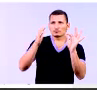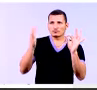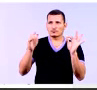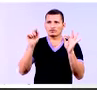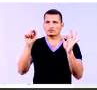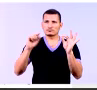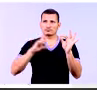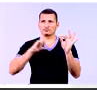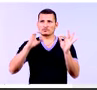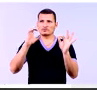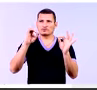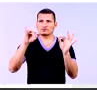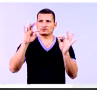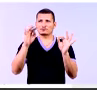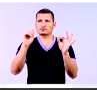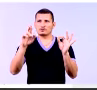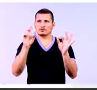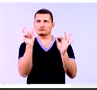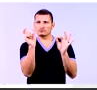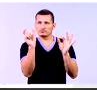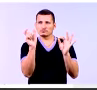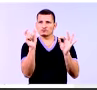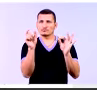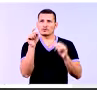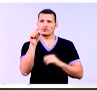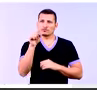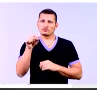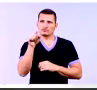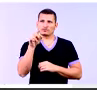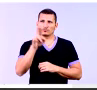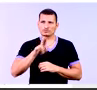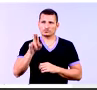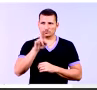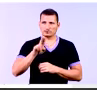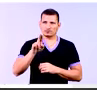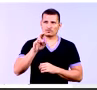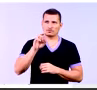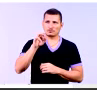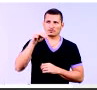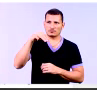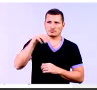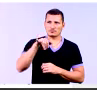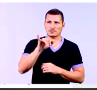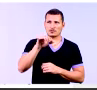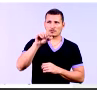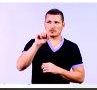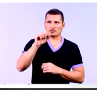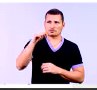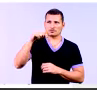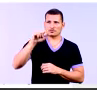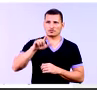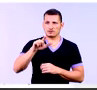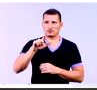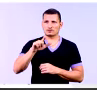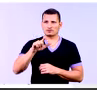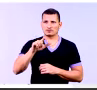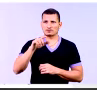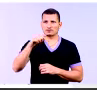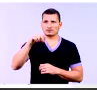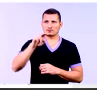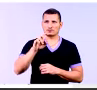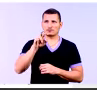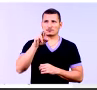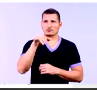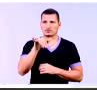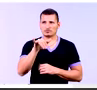editar. Depois que vocês passarem a utilizar melhor o MySQL Query, que foi tema da nossa aula passada,